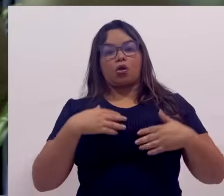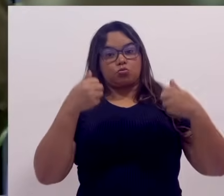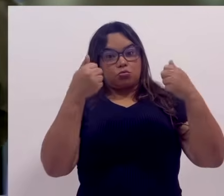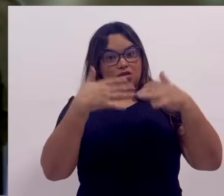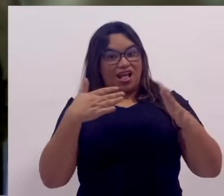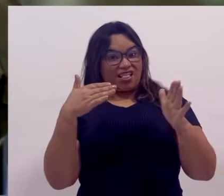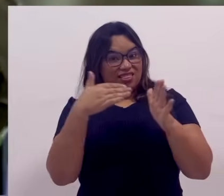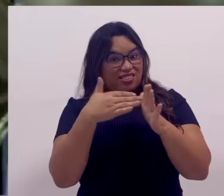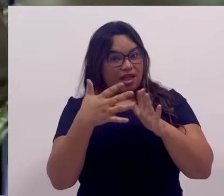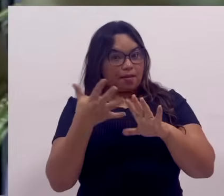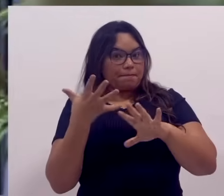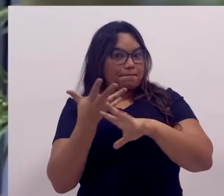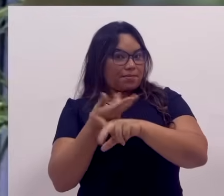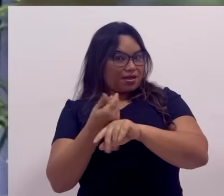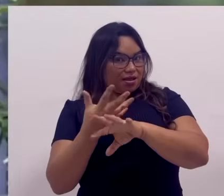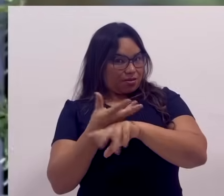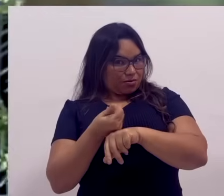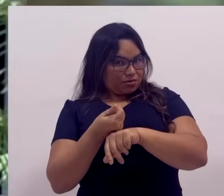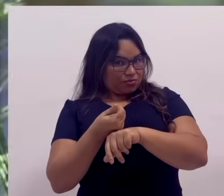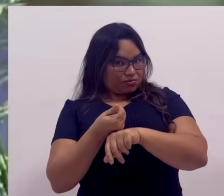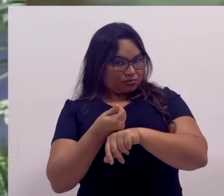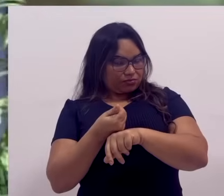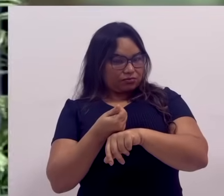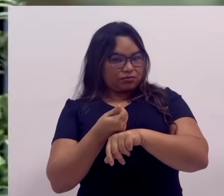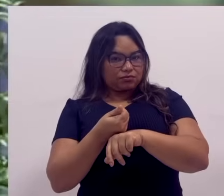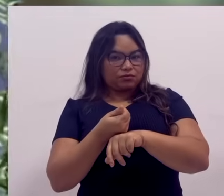Na sessão passada, chegamos até Pérgamo,